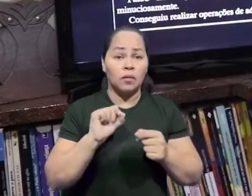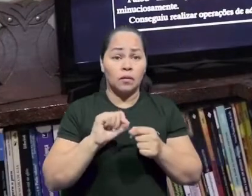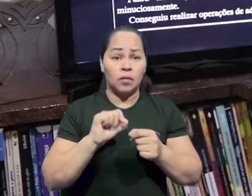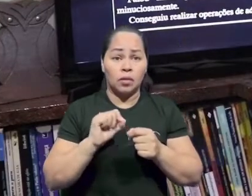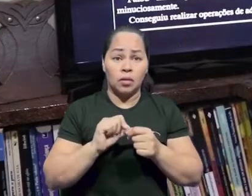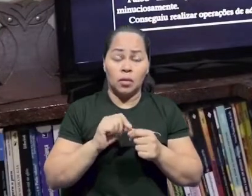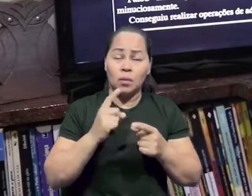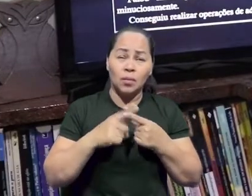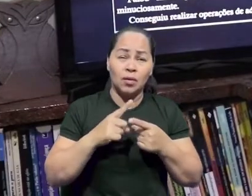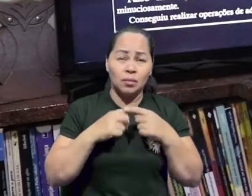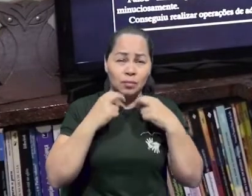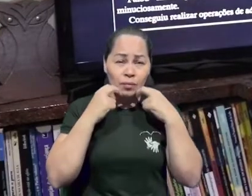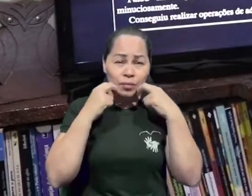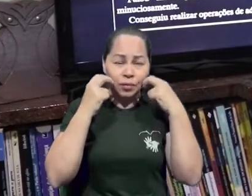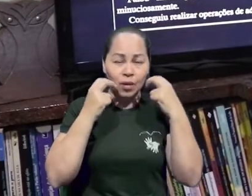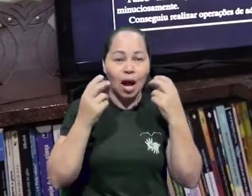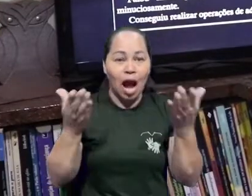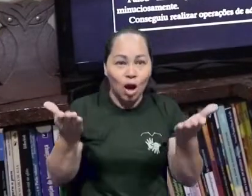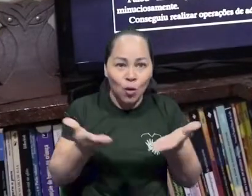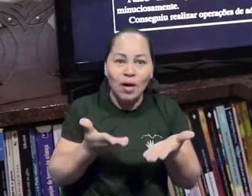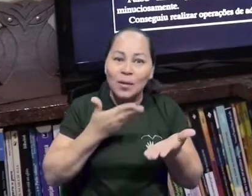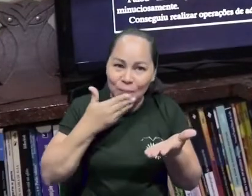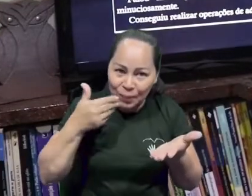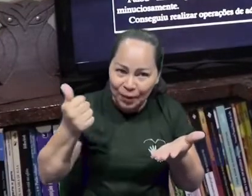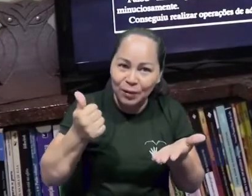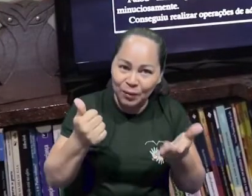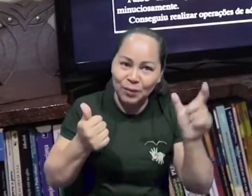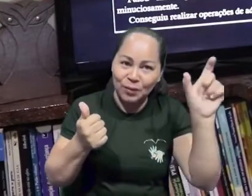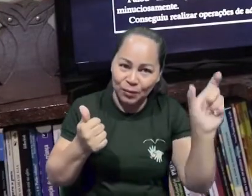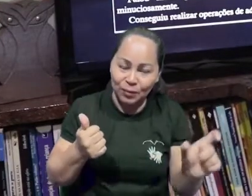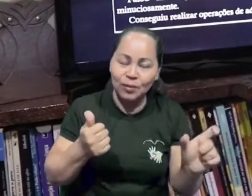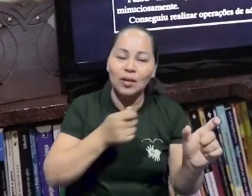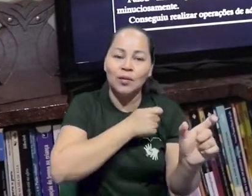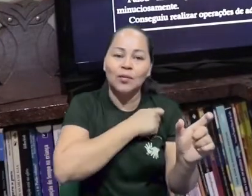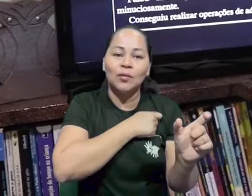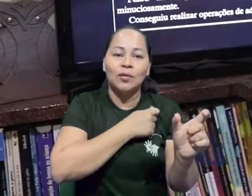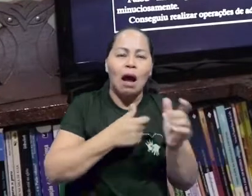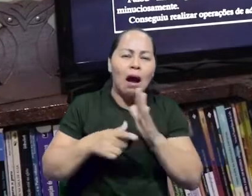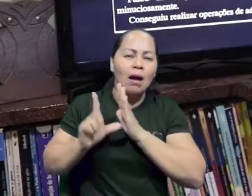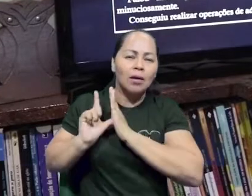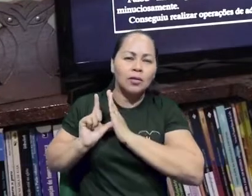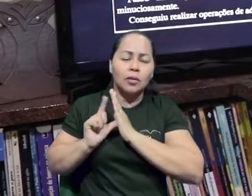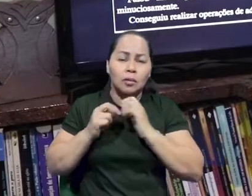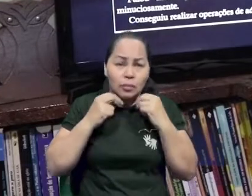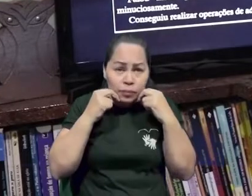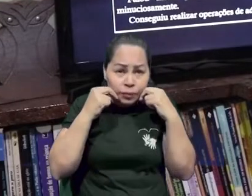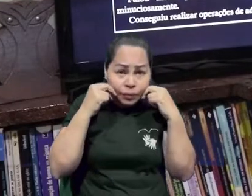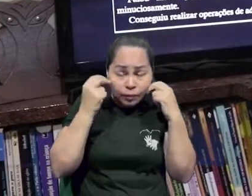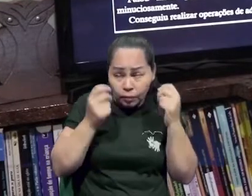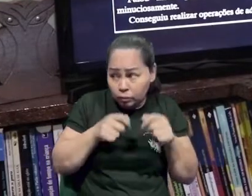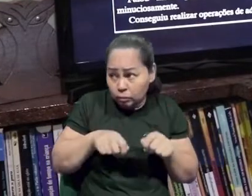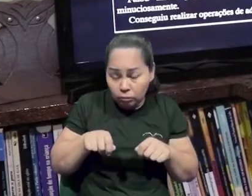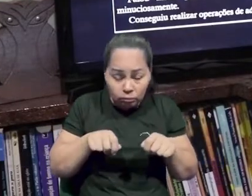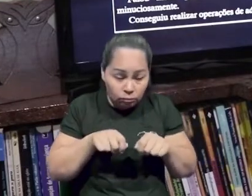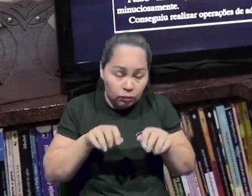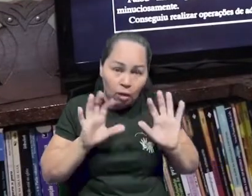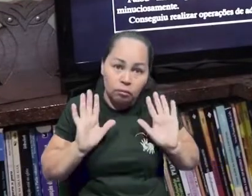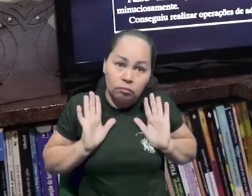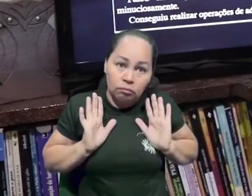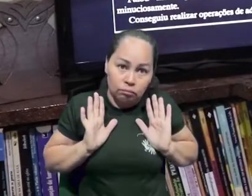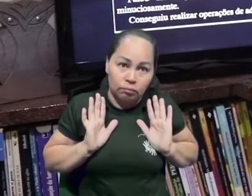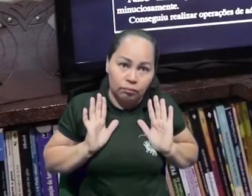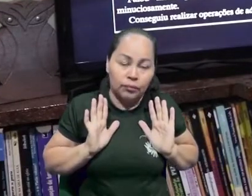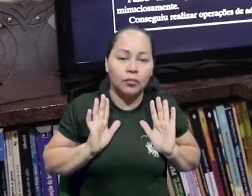ele é muito tímido, agora nem tanto, né? Mas ele era muito tímido no começo dos atendimentos. Então a gente